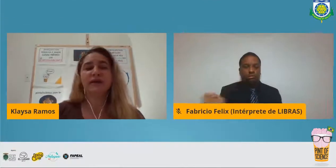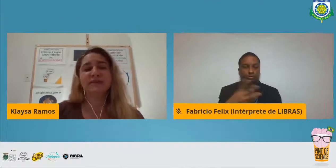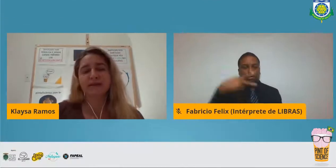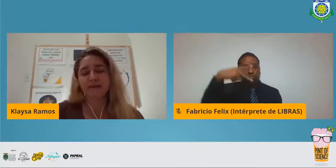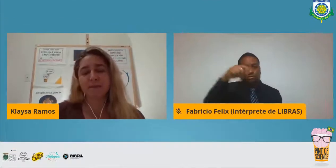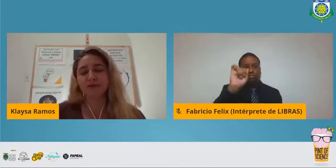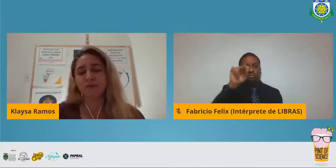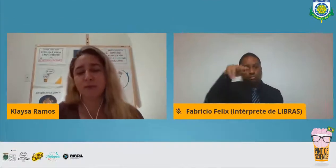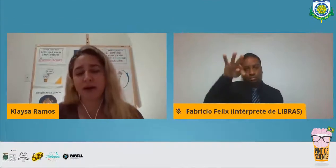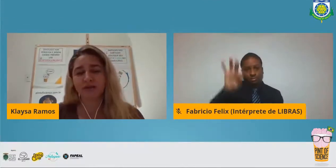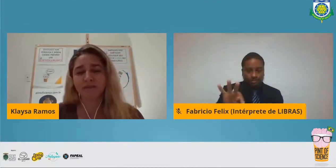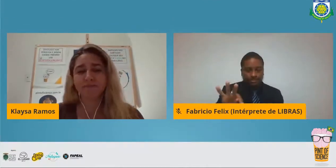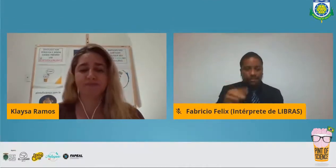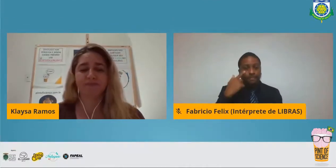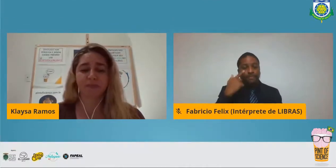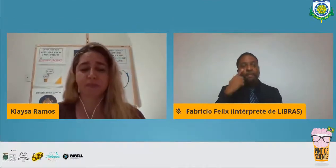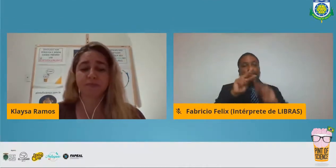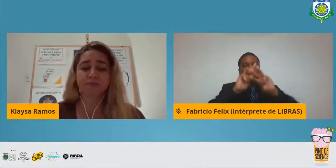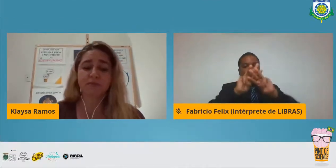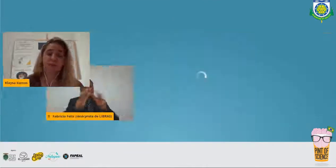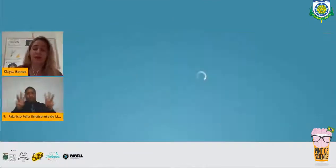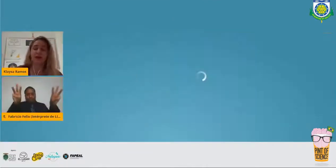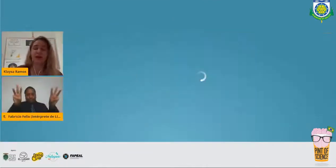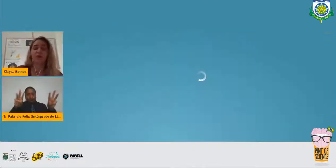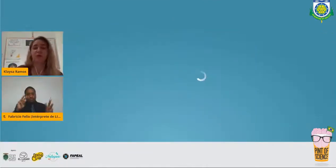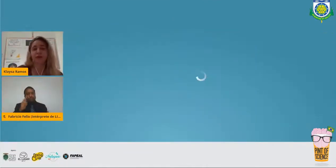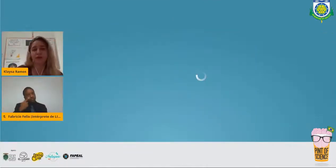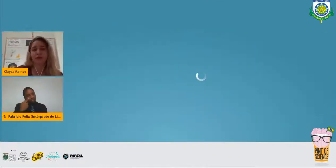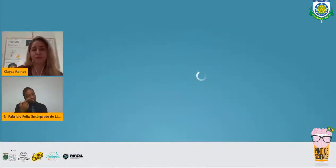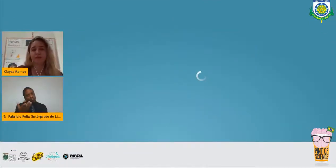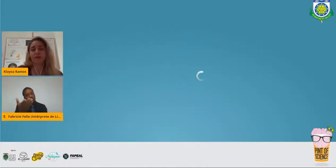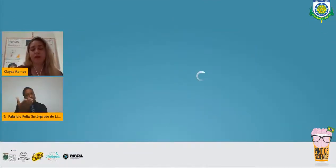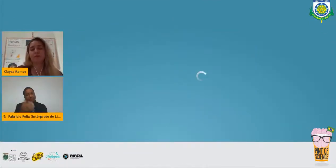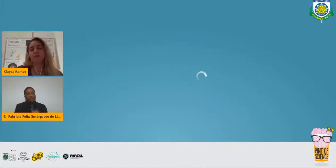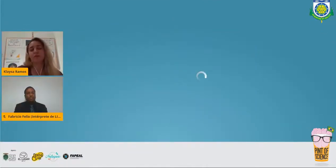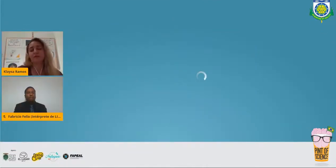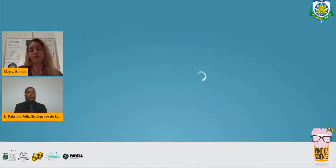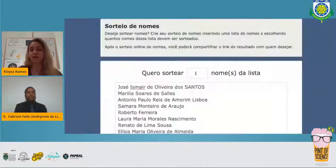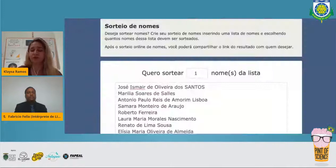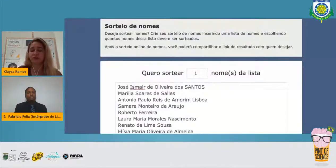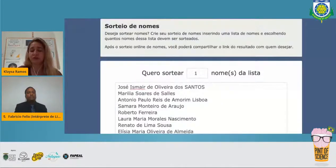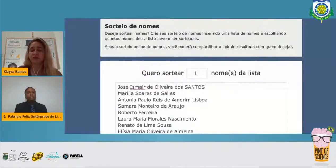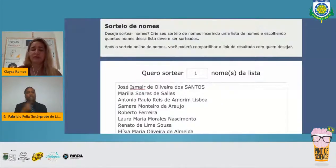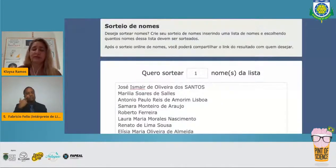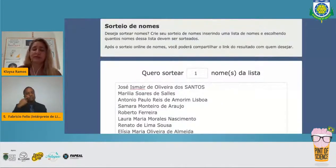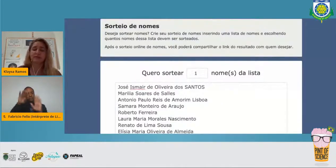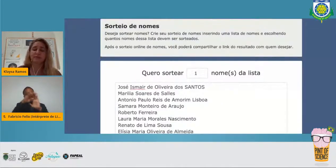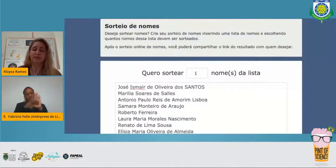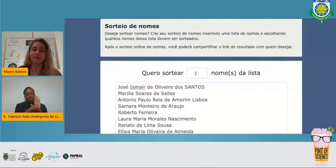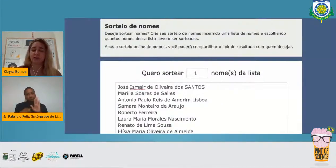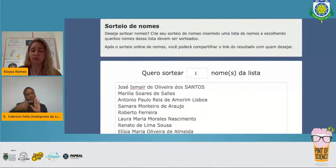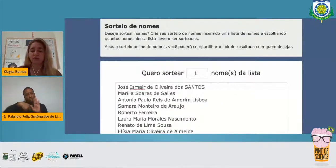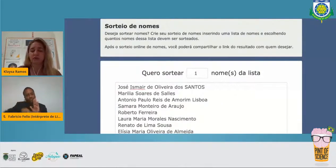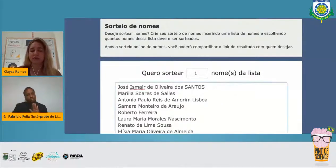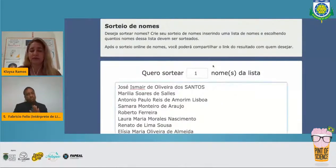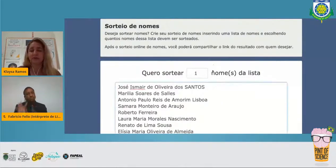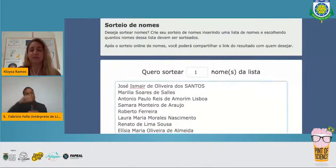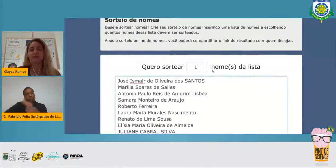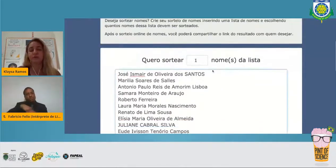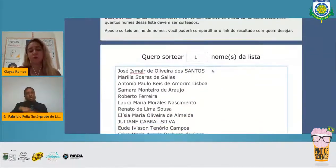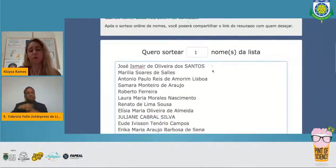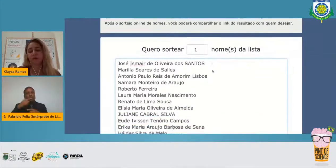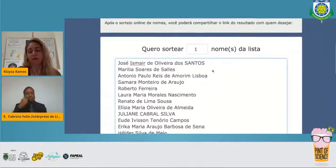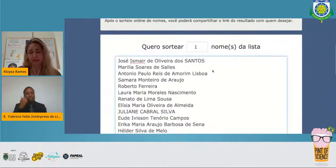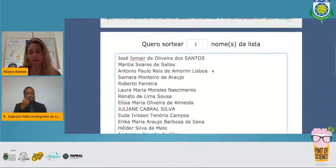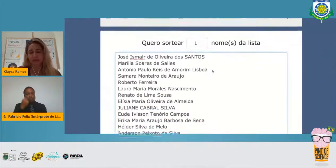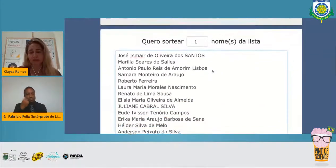Então, acessem a página do Pint para conferir a programação da gente dentro da cidade de Maceió, né, do linkzinho